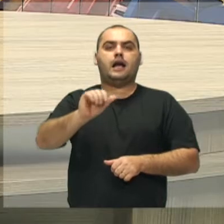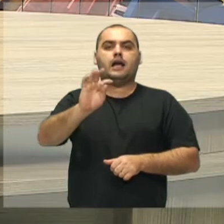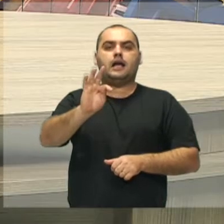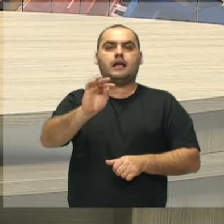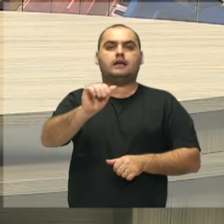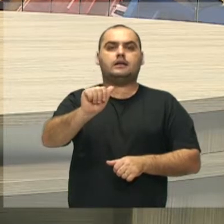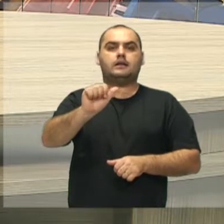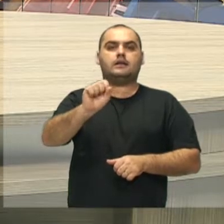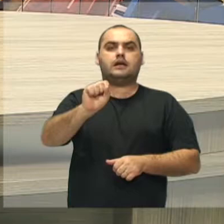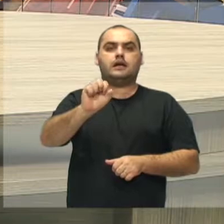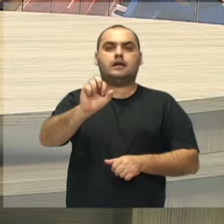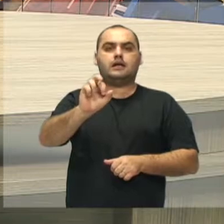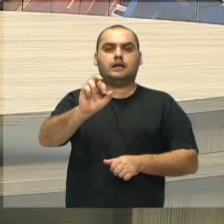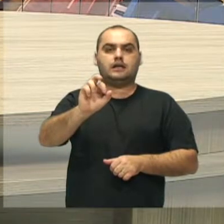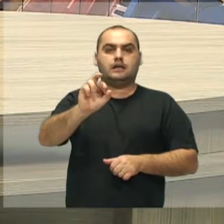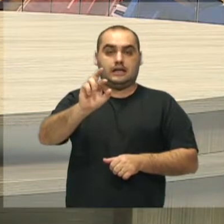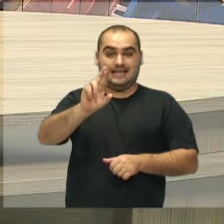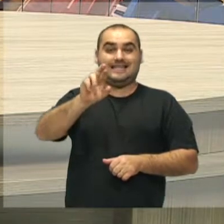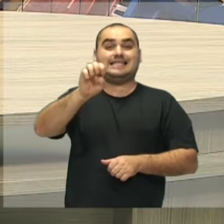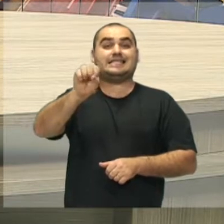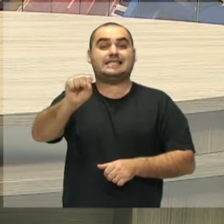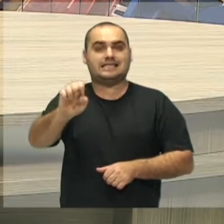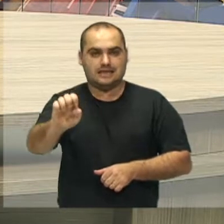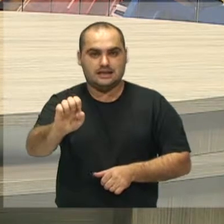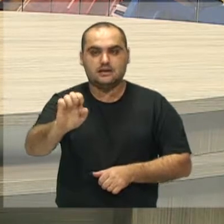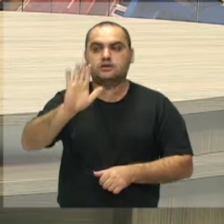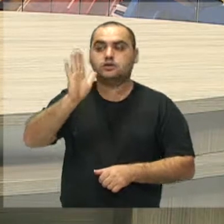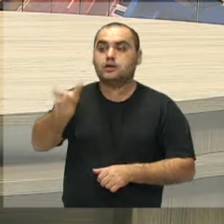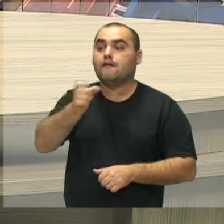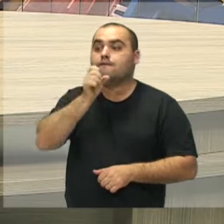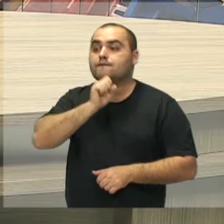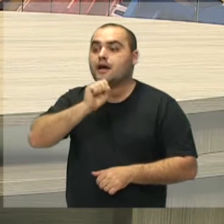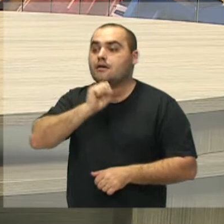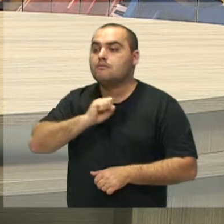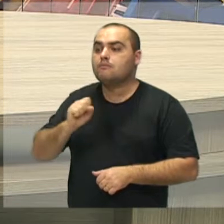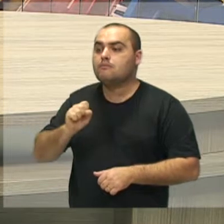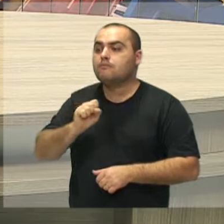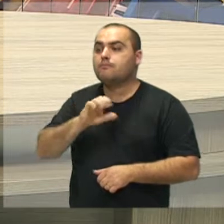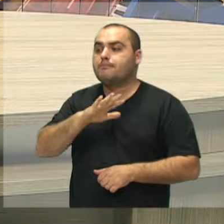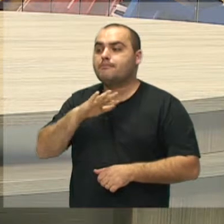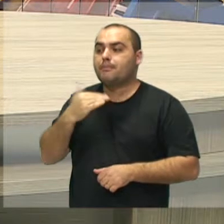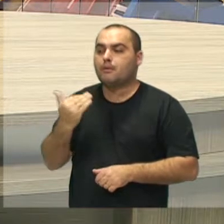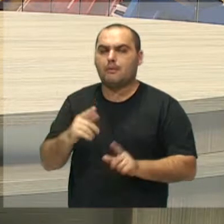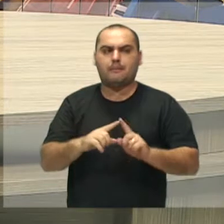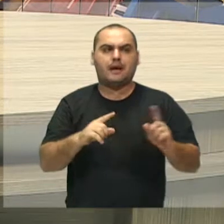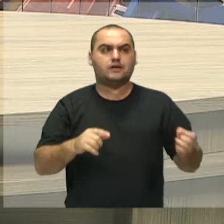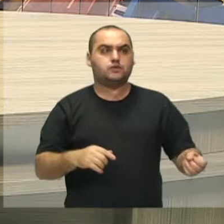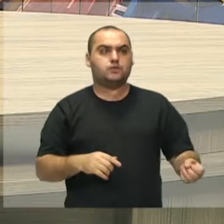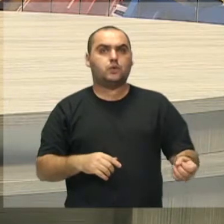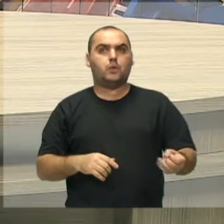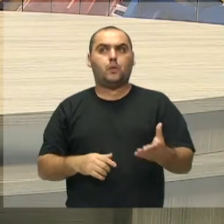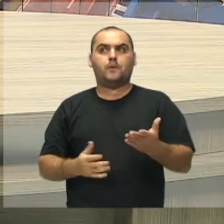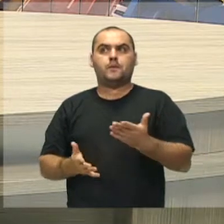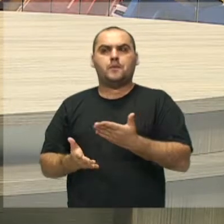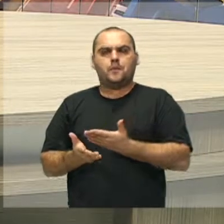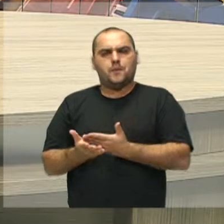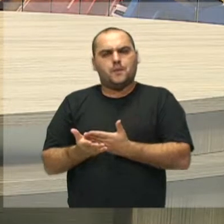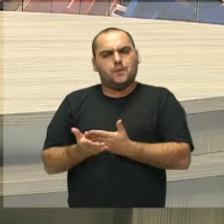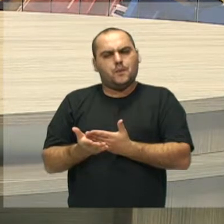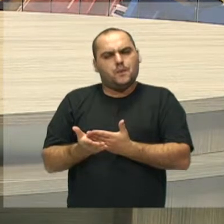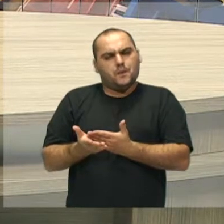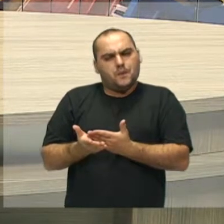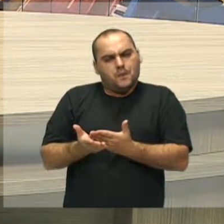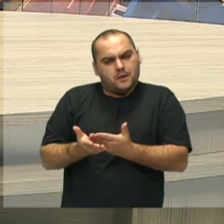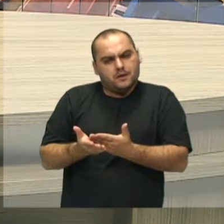sabe que o velho já morreu, mas a gente sabe também que o novo ainda não nasceu, ele está no meio desse caminho aí. Itajaí